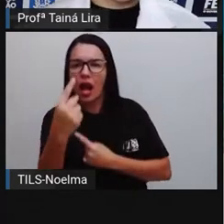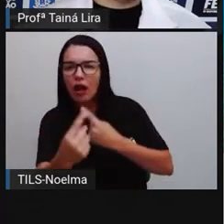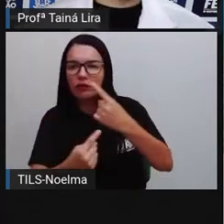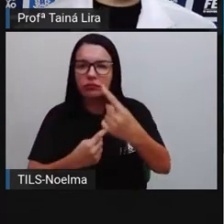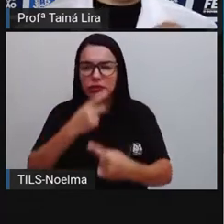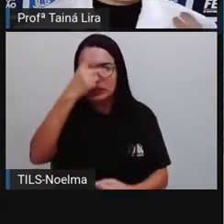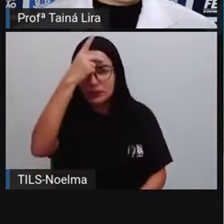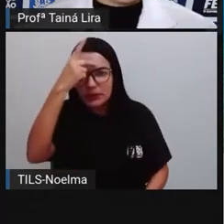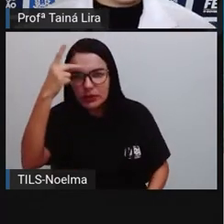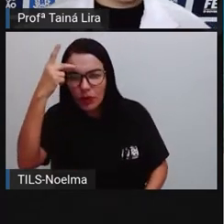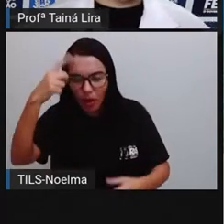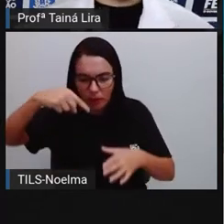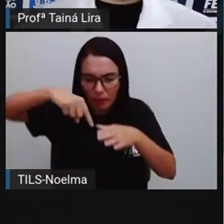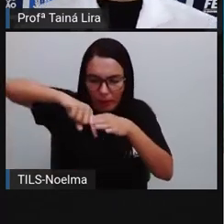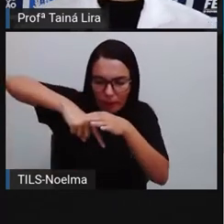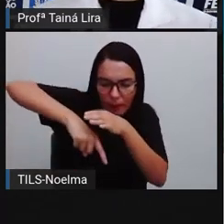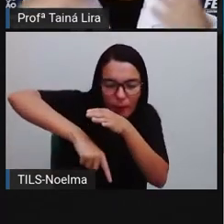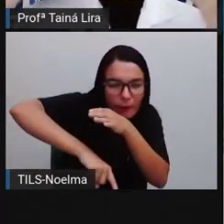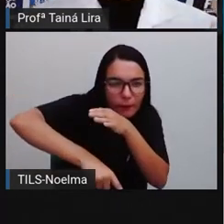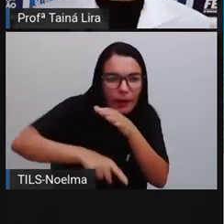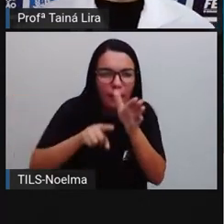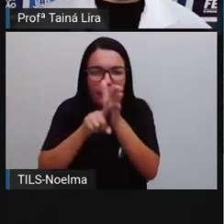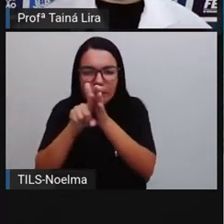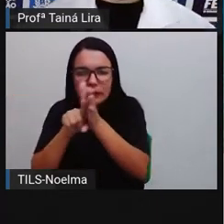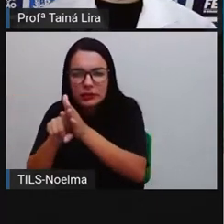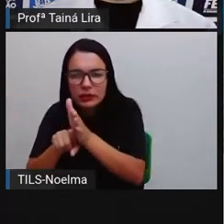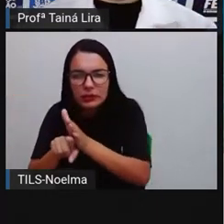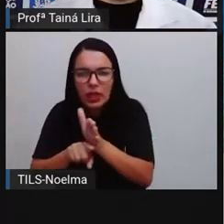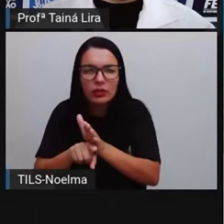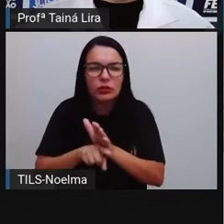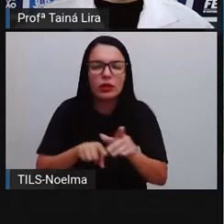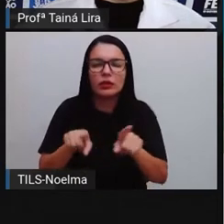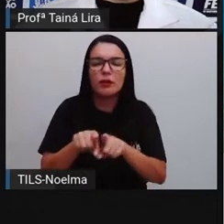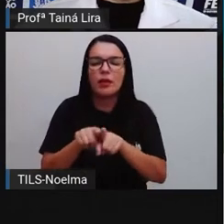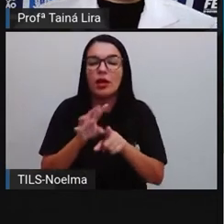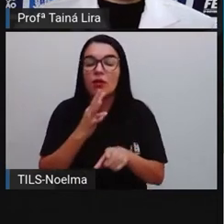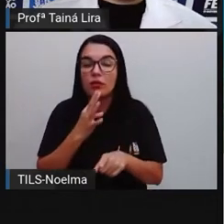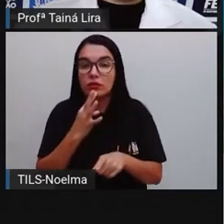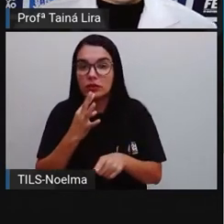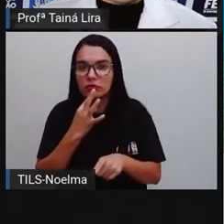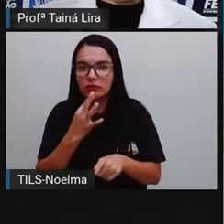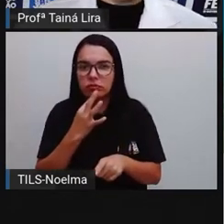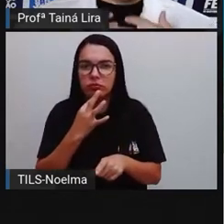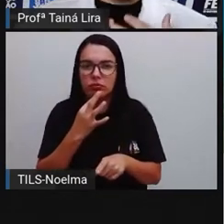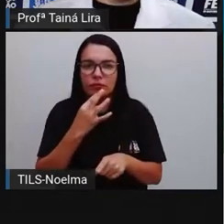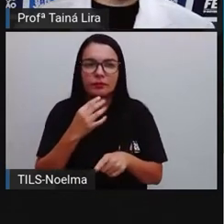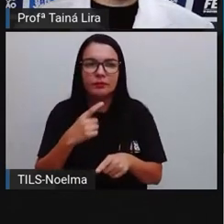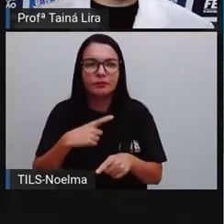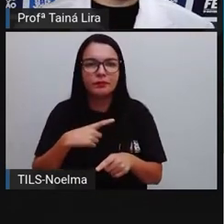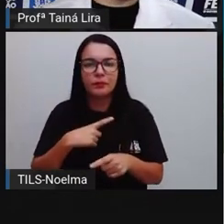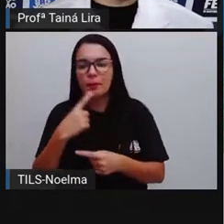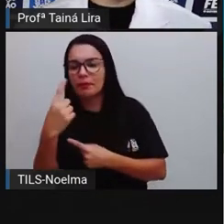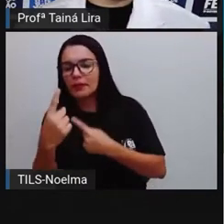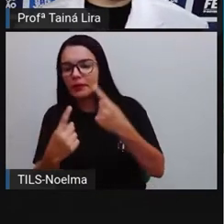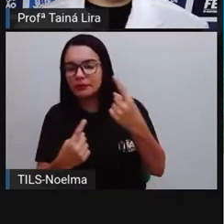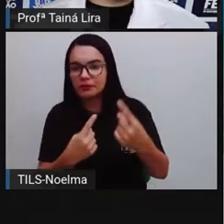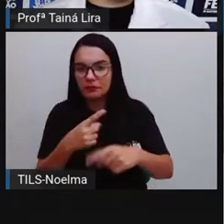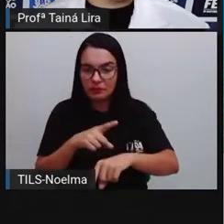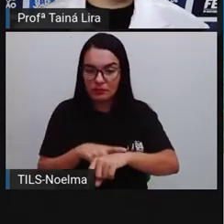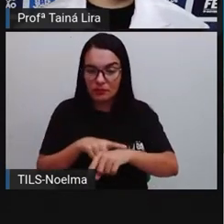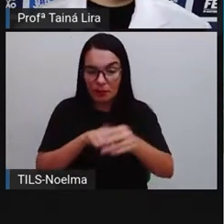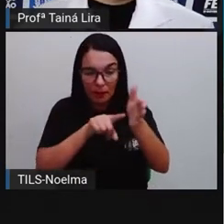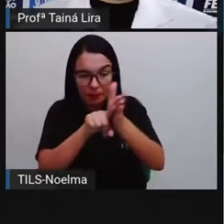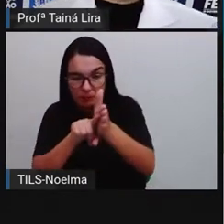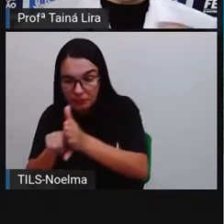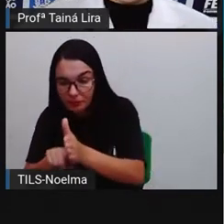mergulhadores que estão pesquisadores que até já conhecem né pesquisam muitas vezes passam é um tempo é grande